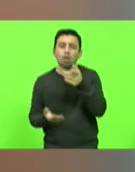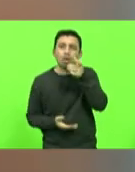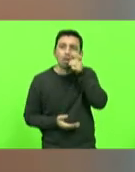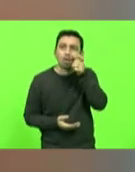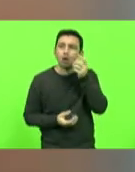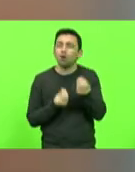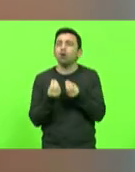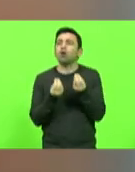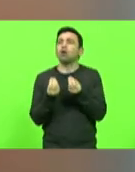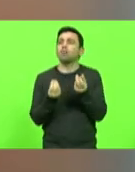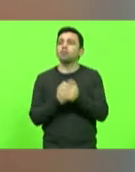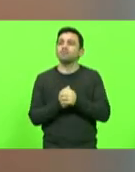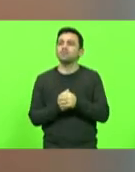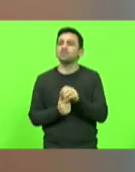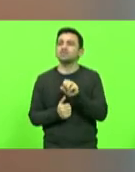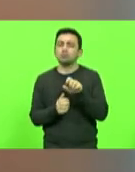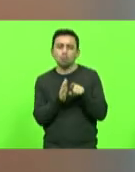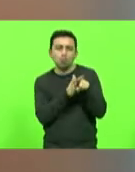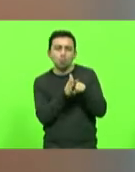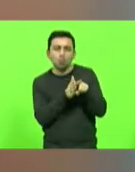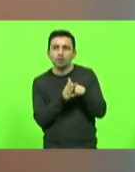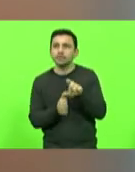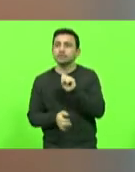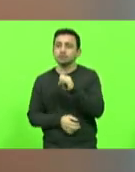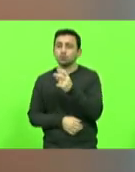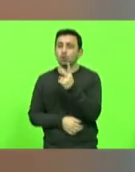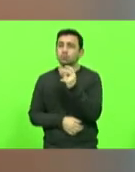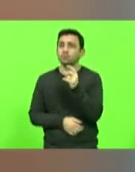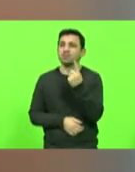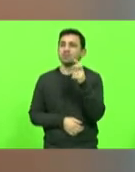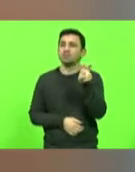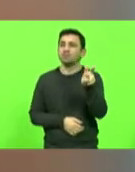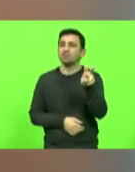se o relatório é de 2015 e nós estamos em